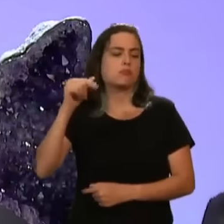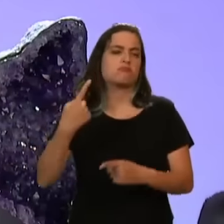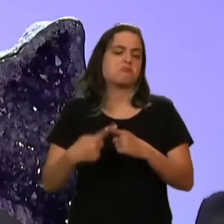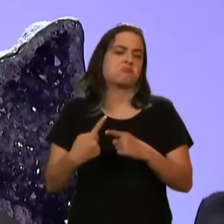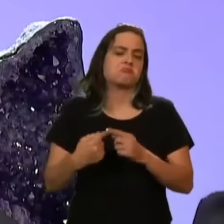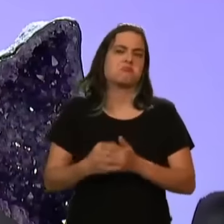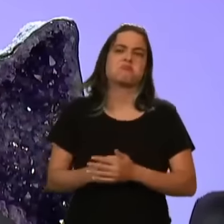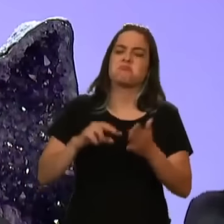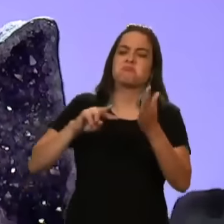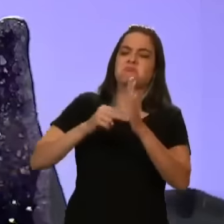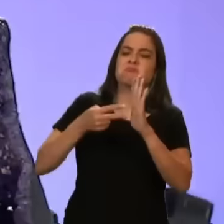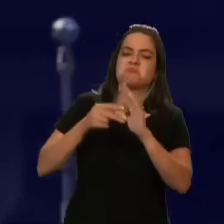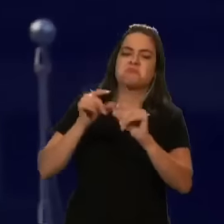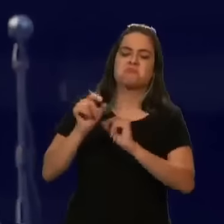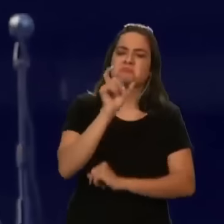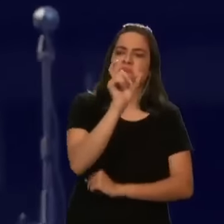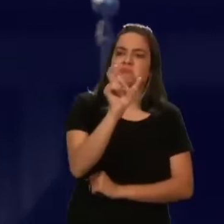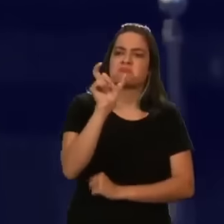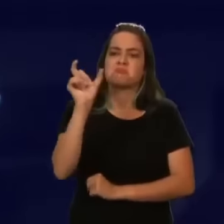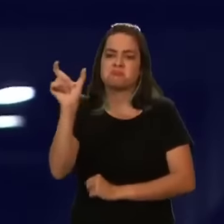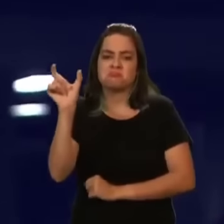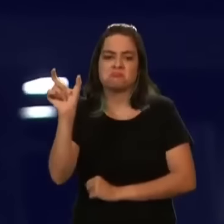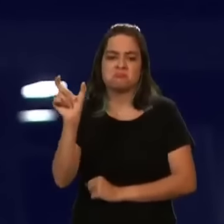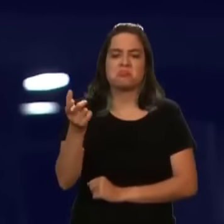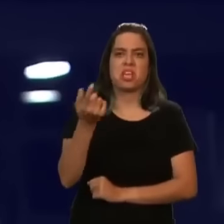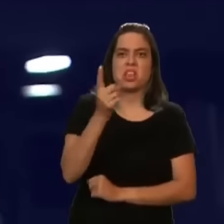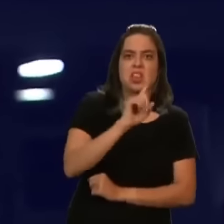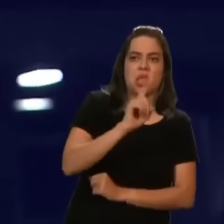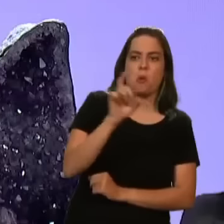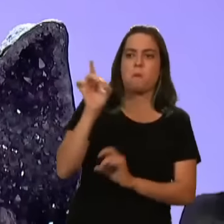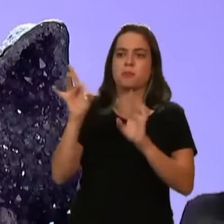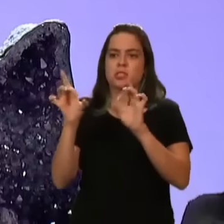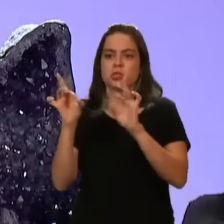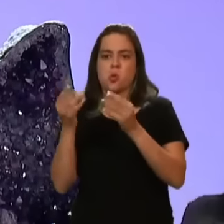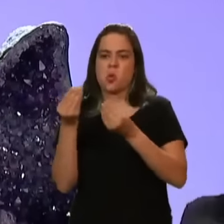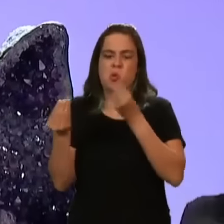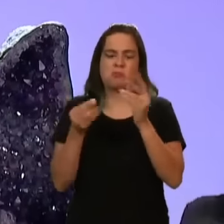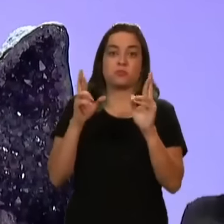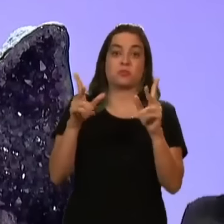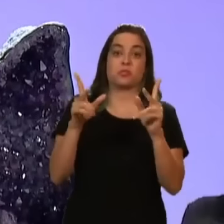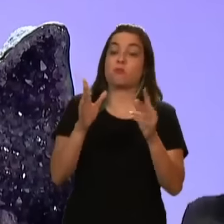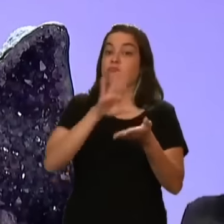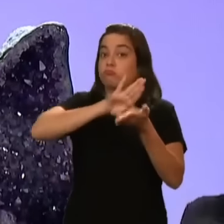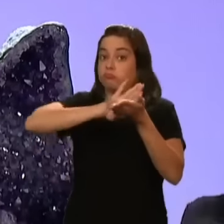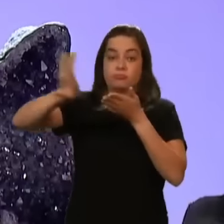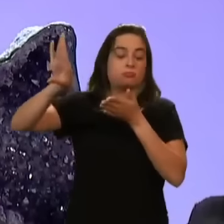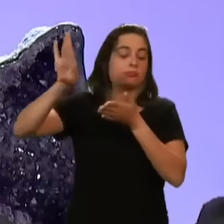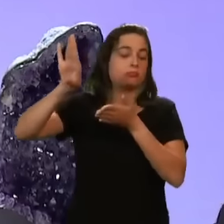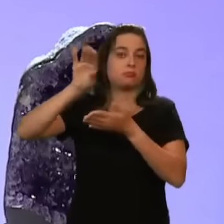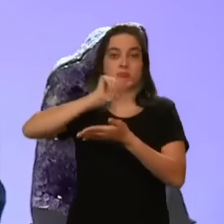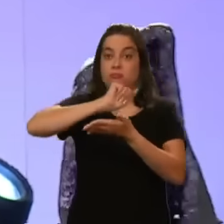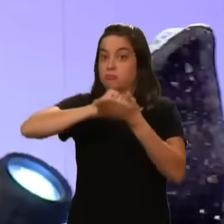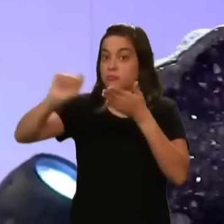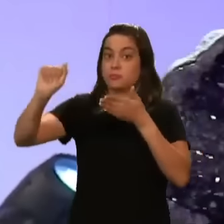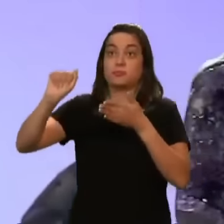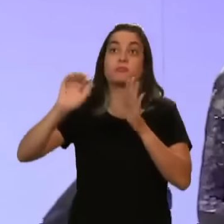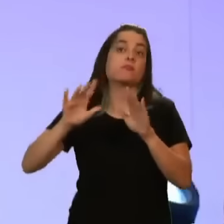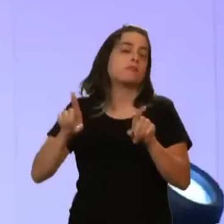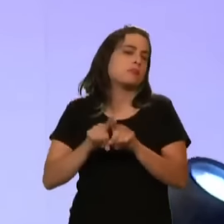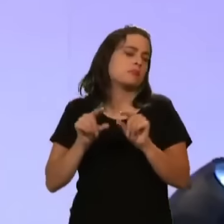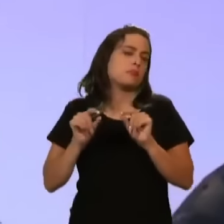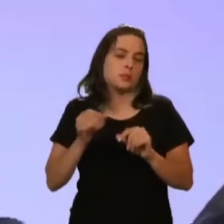que significava uma pedra preciosa e uma pedra não preciosa? Então eles extinguiram isso, e também pelo fato que um